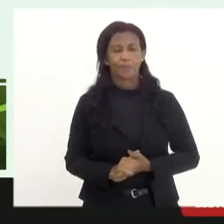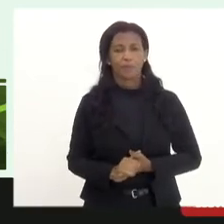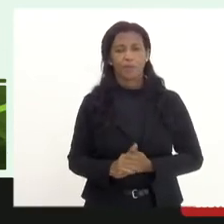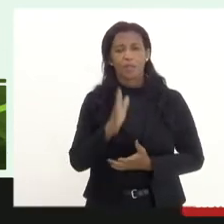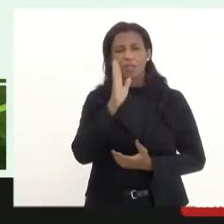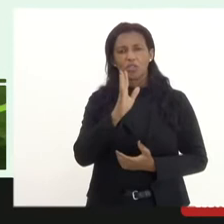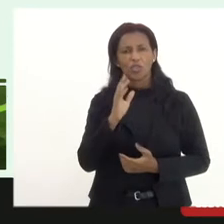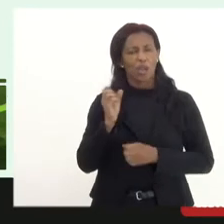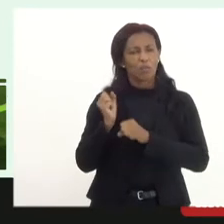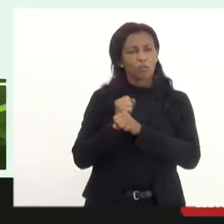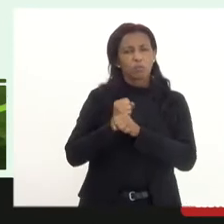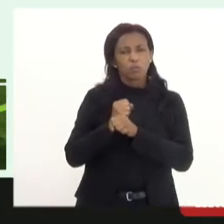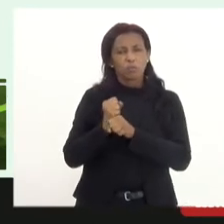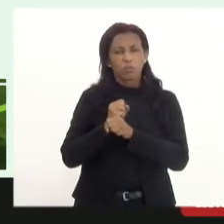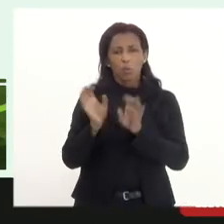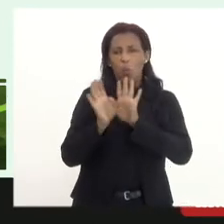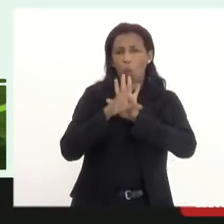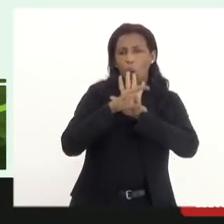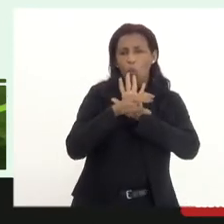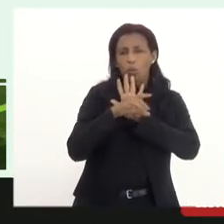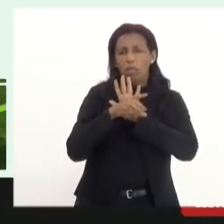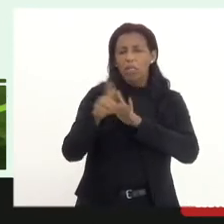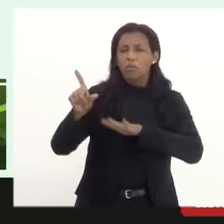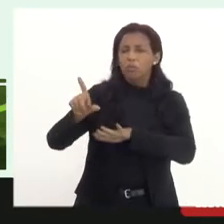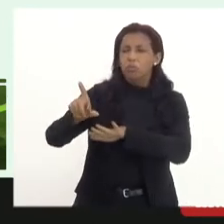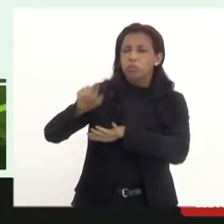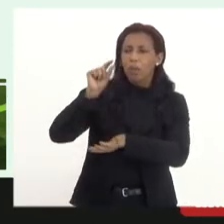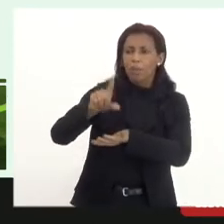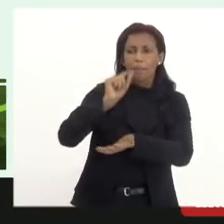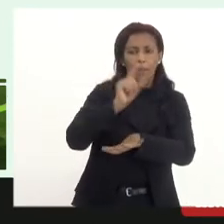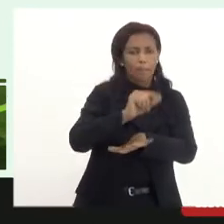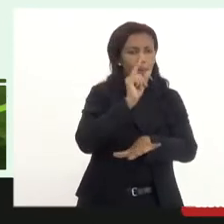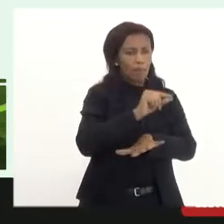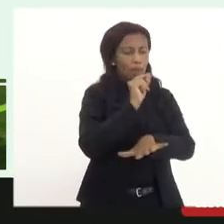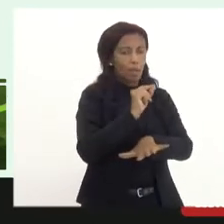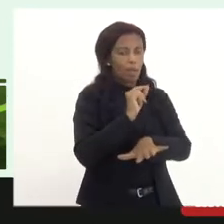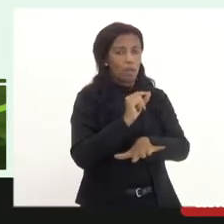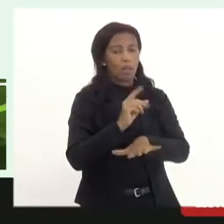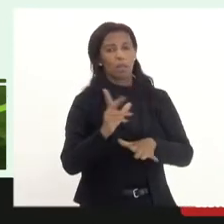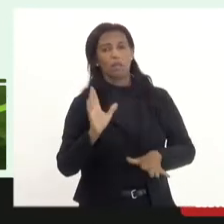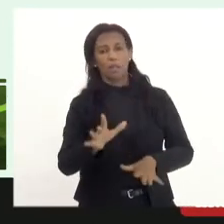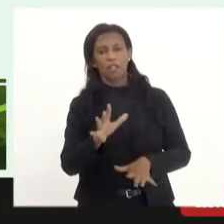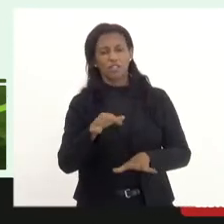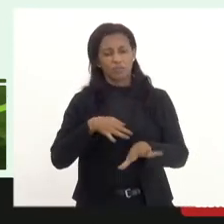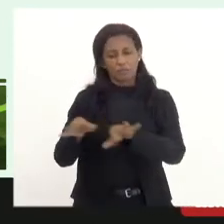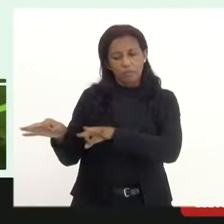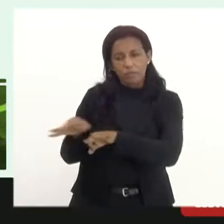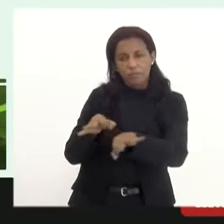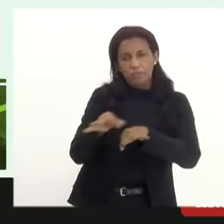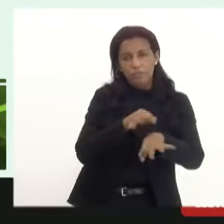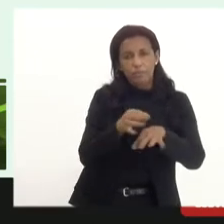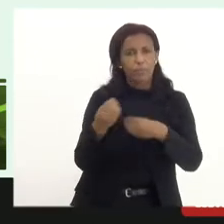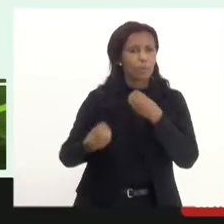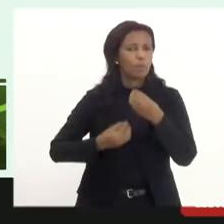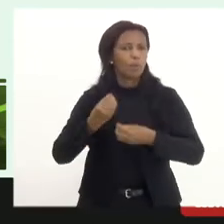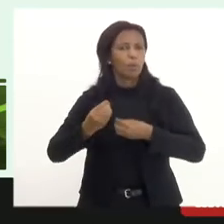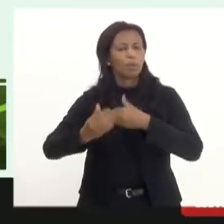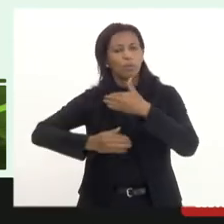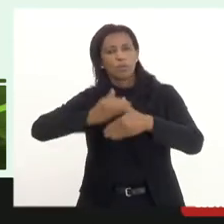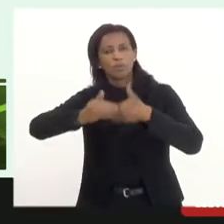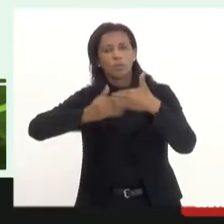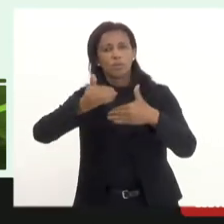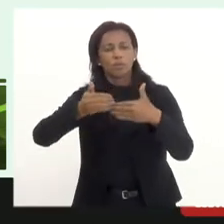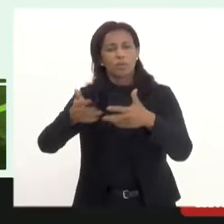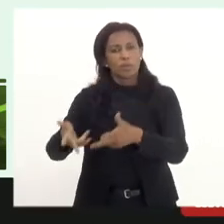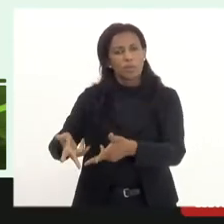milestone muito importante, que foi o conceito de seleção, que é basicamente como a gente fala para o mercado, a forma como a gente vai desenvolver os